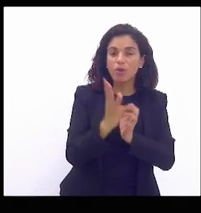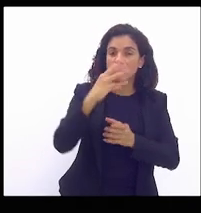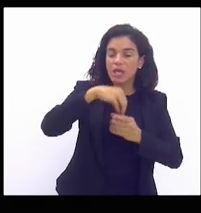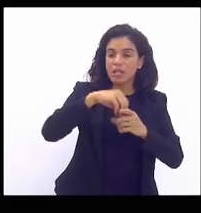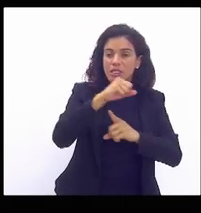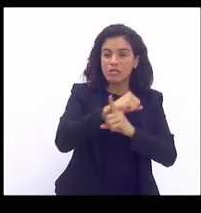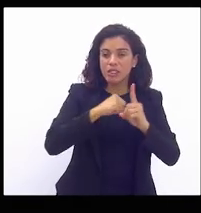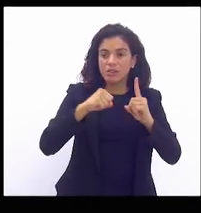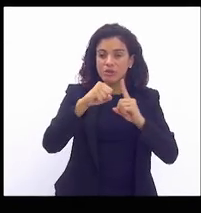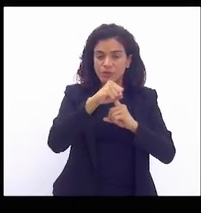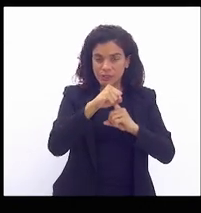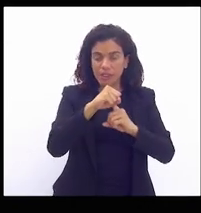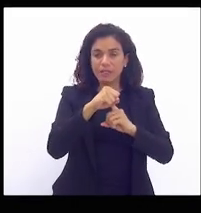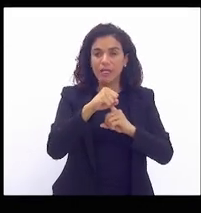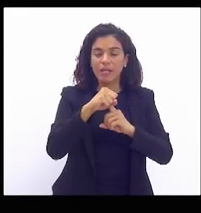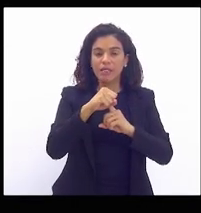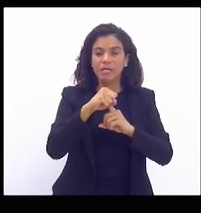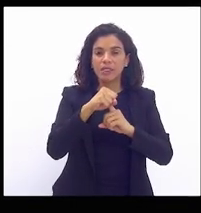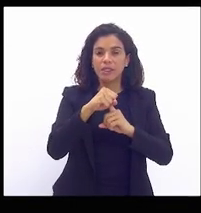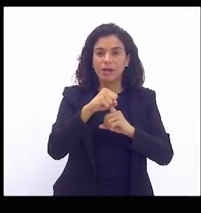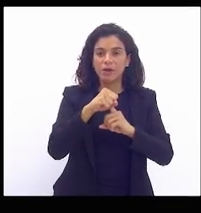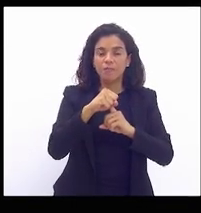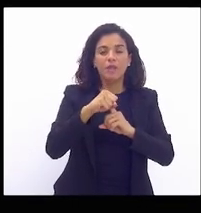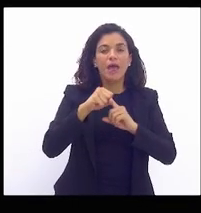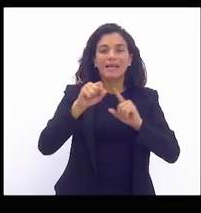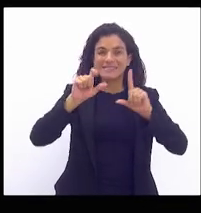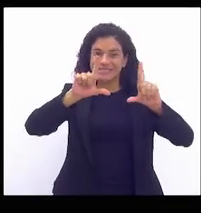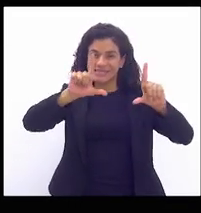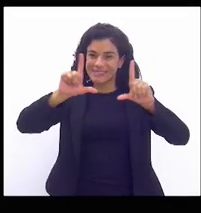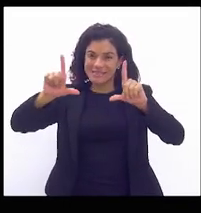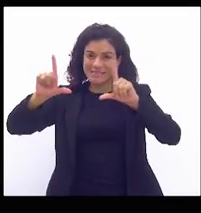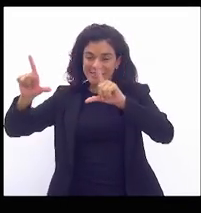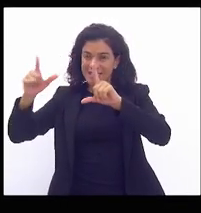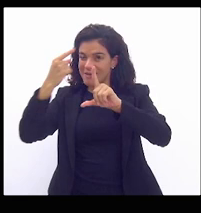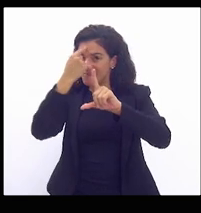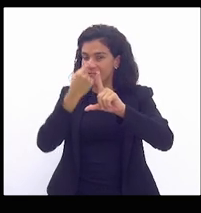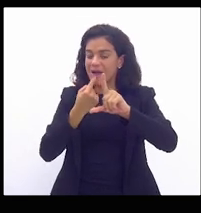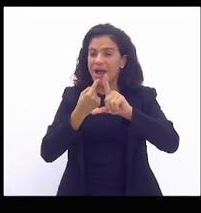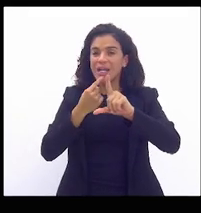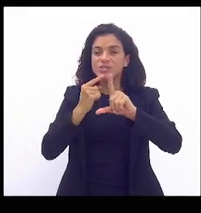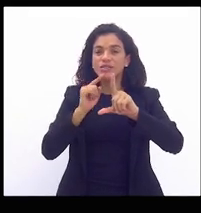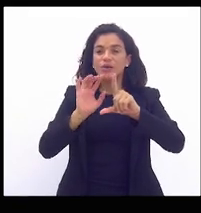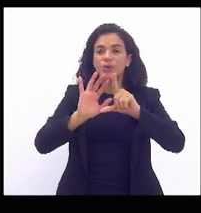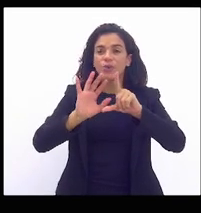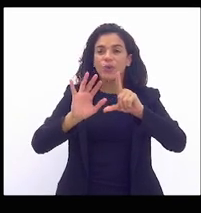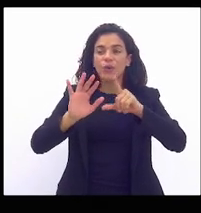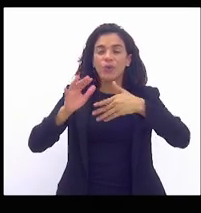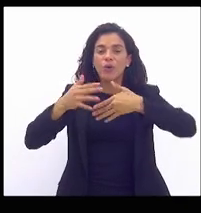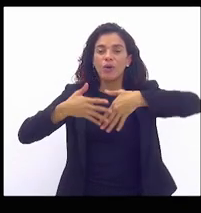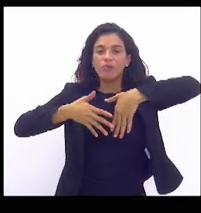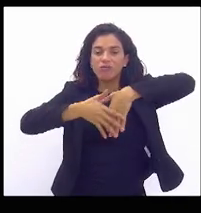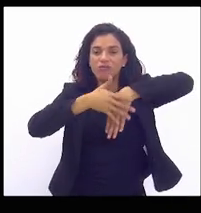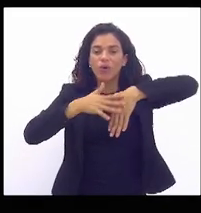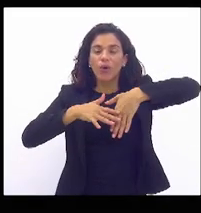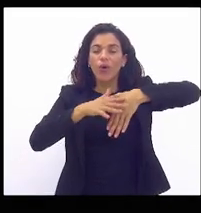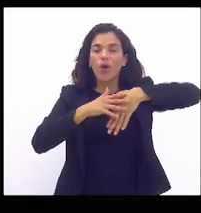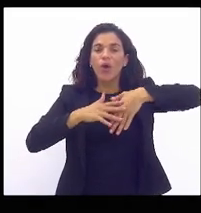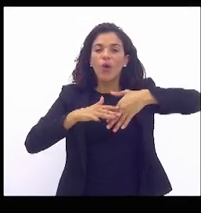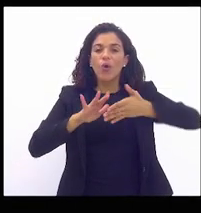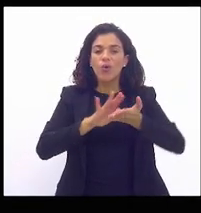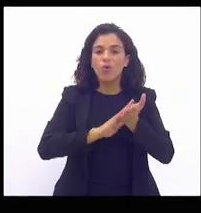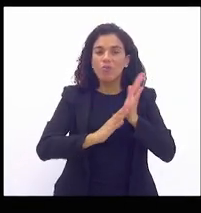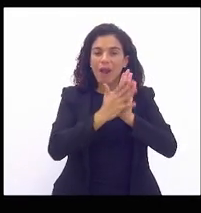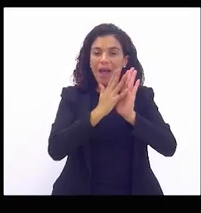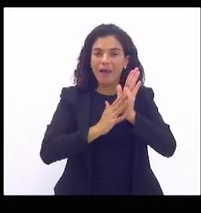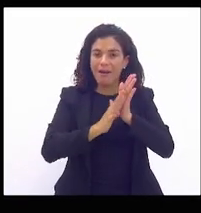só todas as gravuras, todas as pinturas, com leitura braille, trazendo a